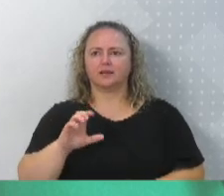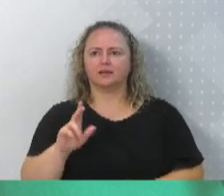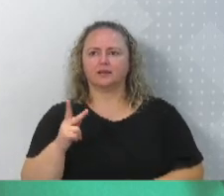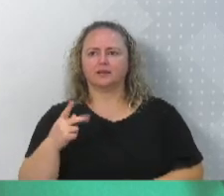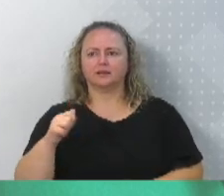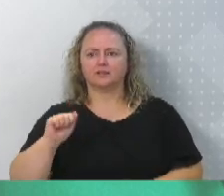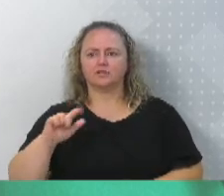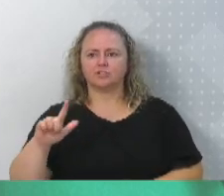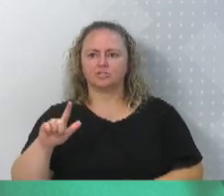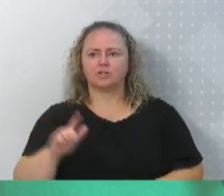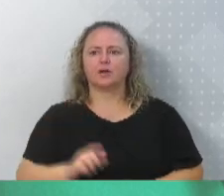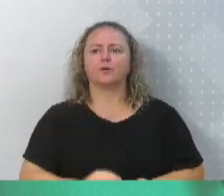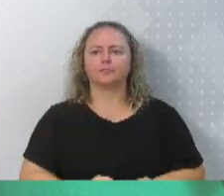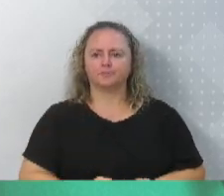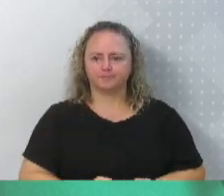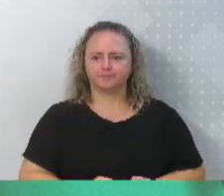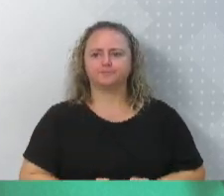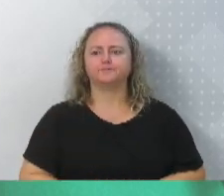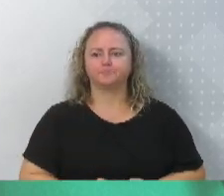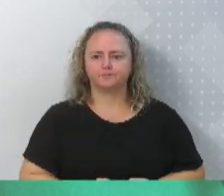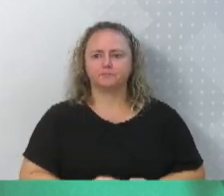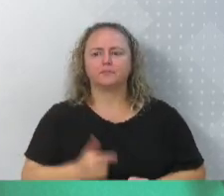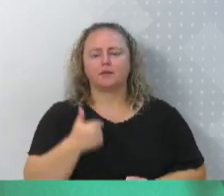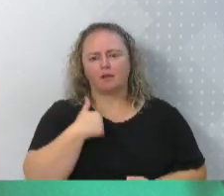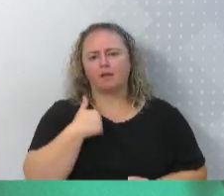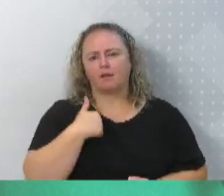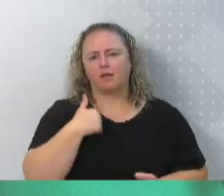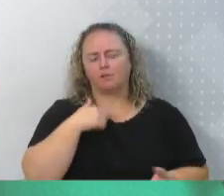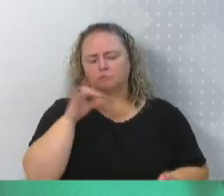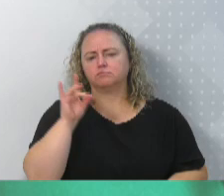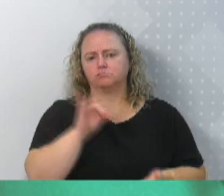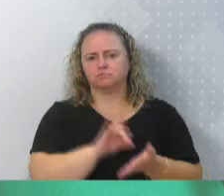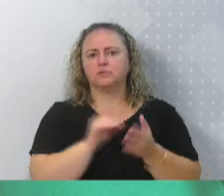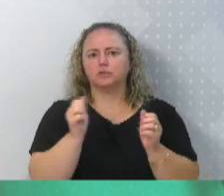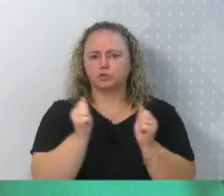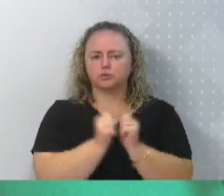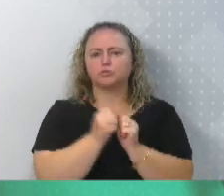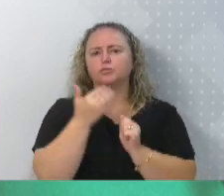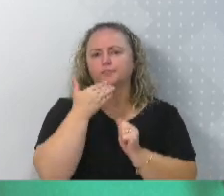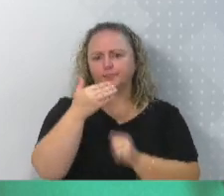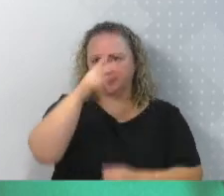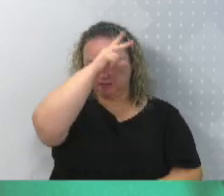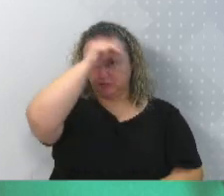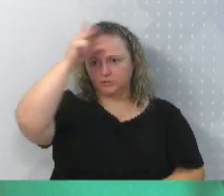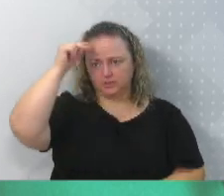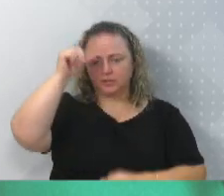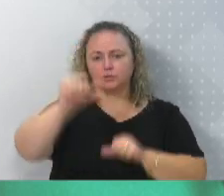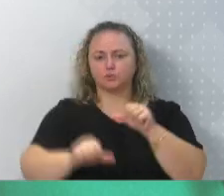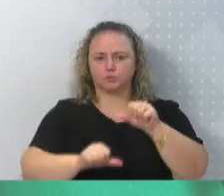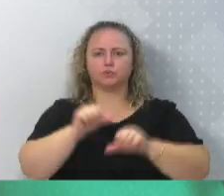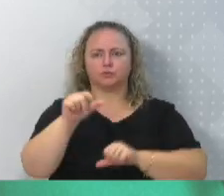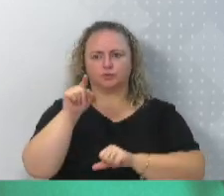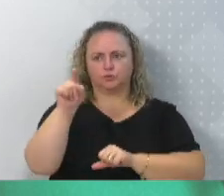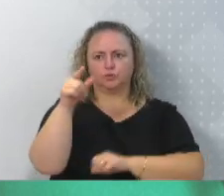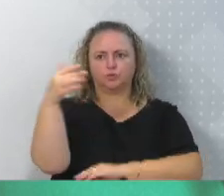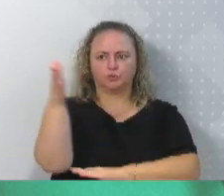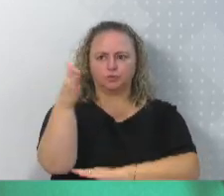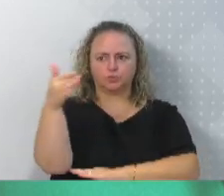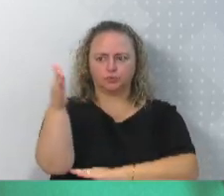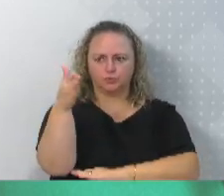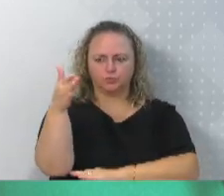então tão logo já fiz uma indicação junto ao executivo para realizar troca dessa Bandeira né e